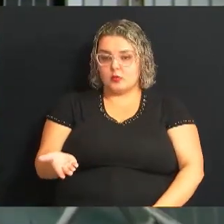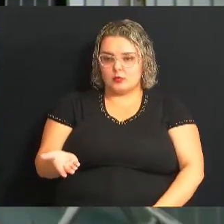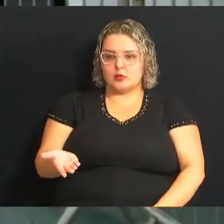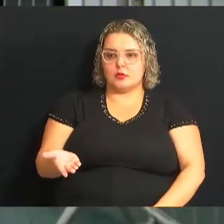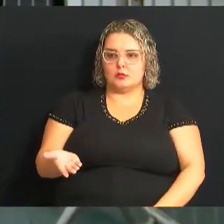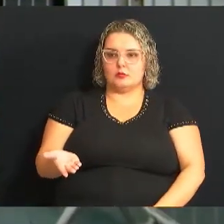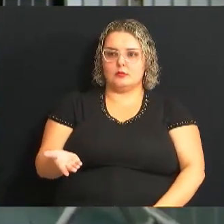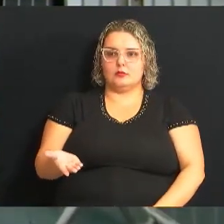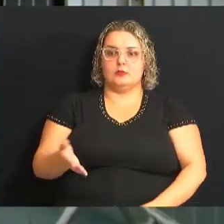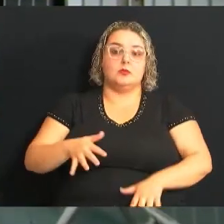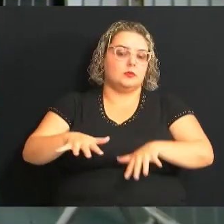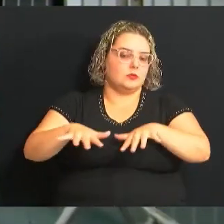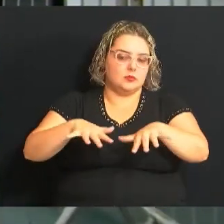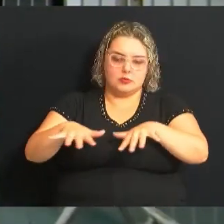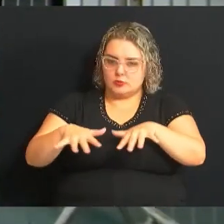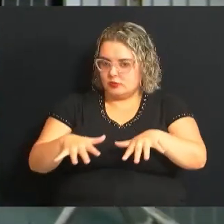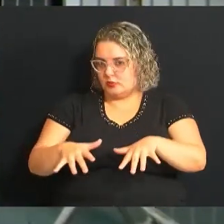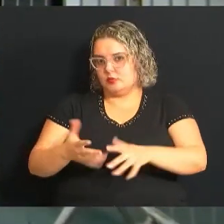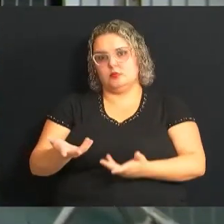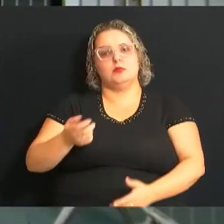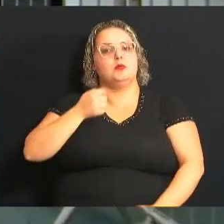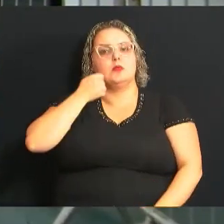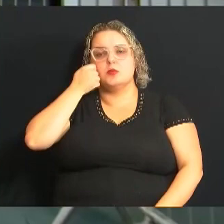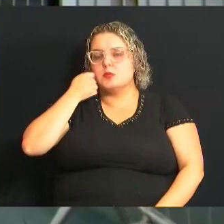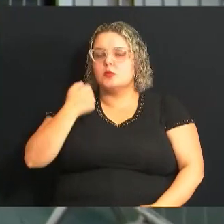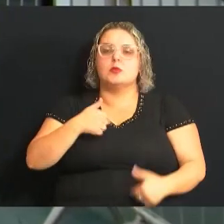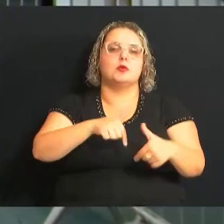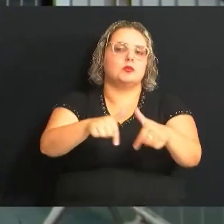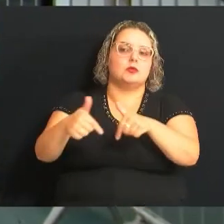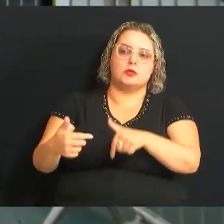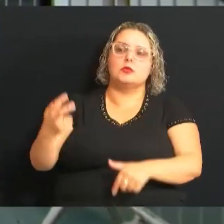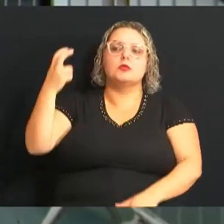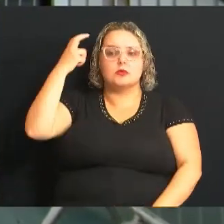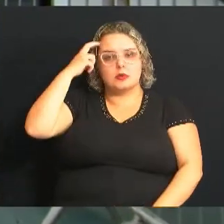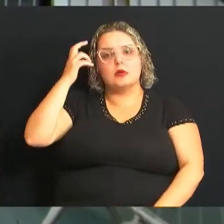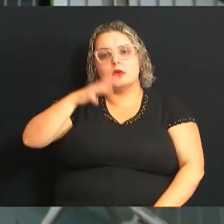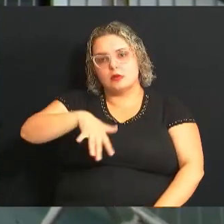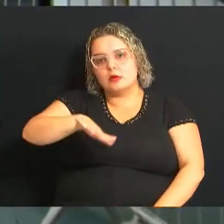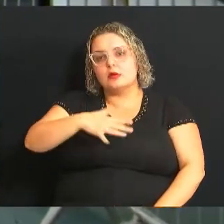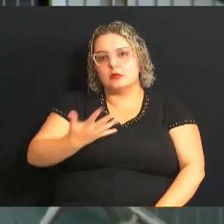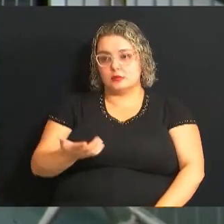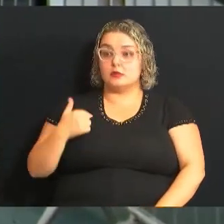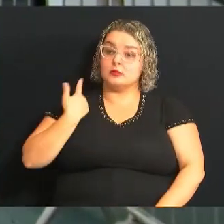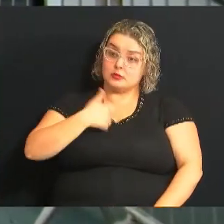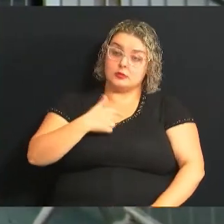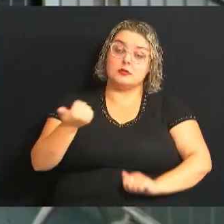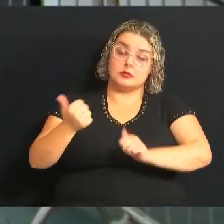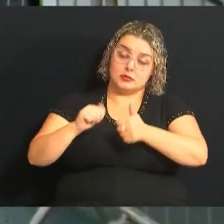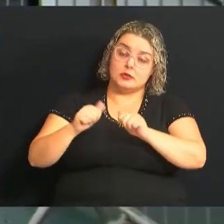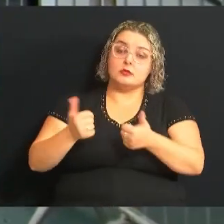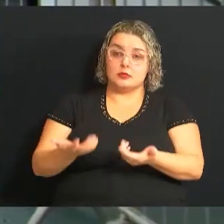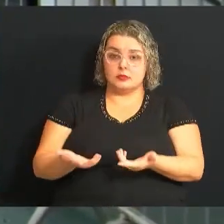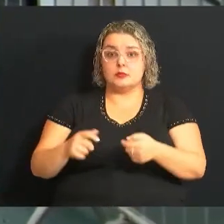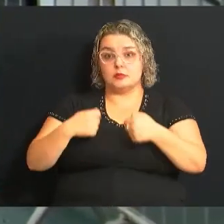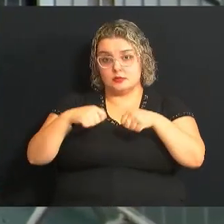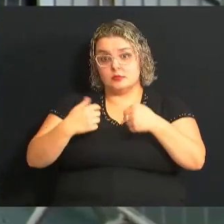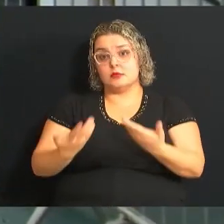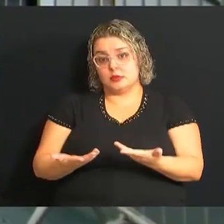dos movimentos, artistas, trabalhadores da cultura, e nós avaliamos que precisava